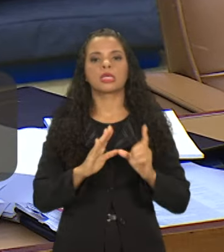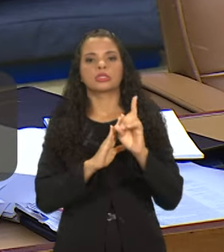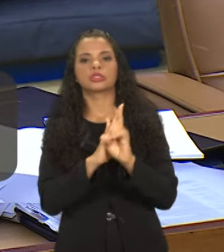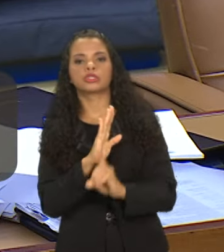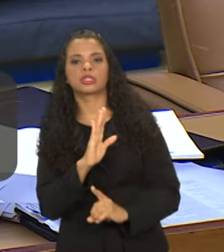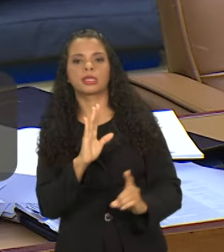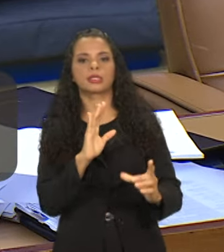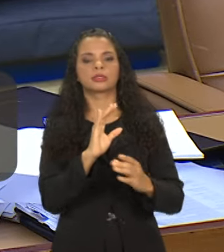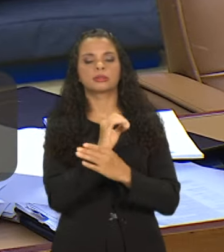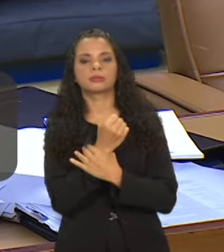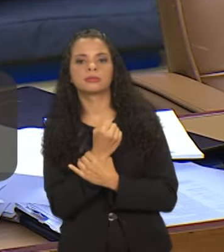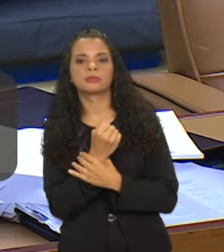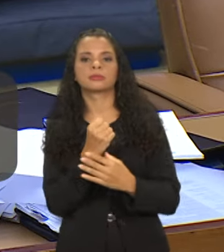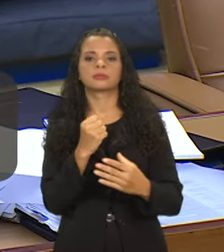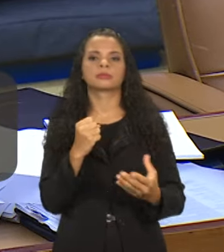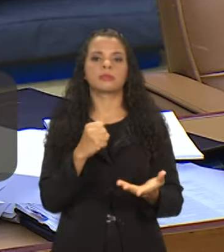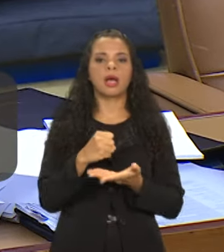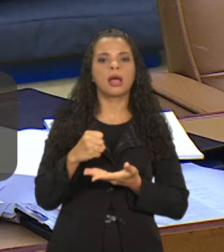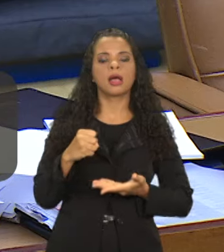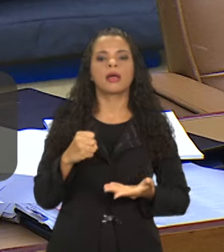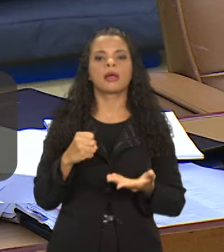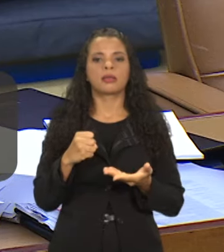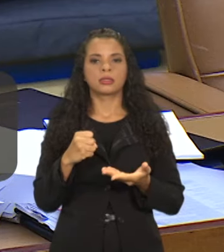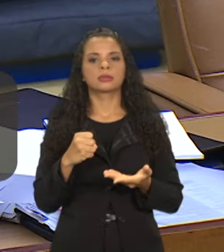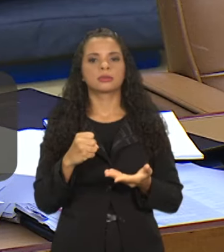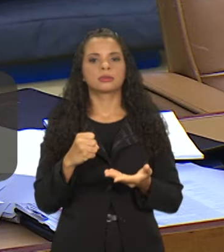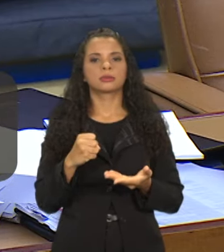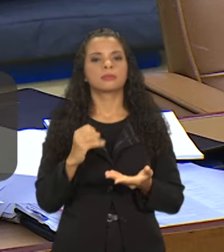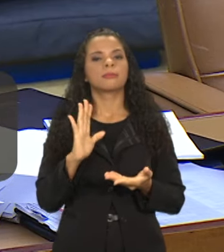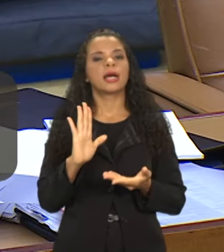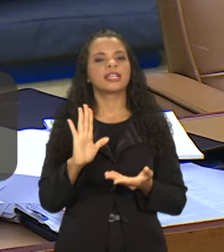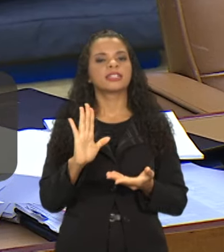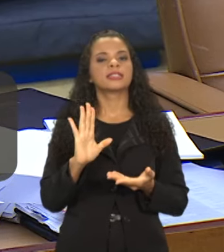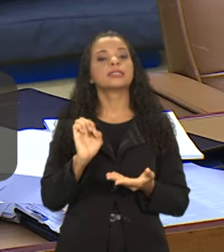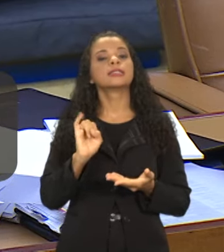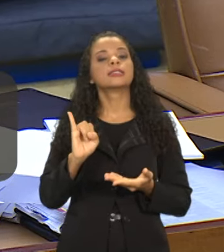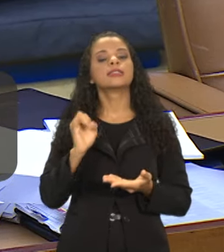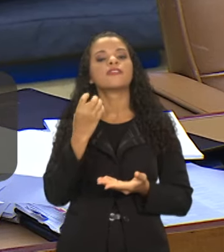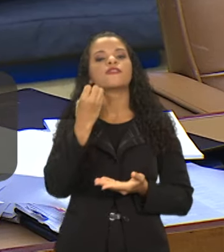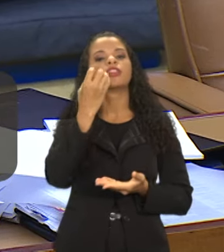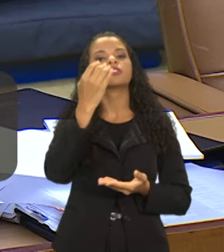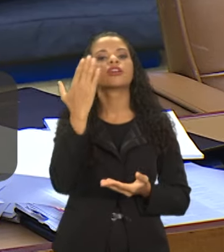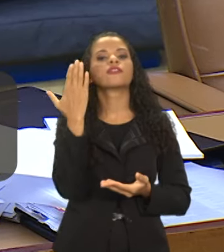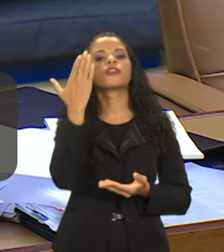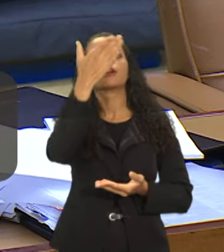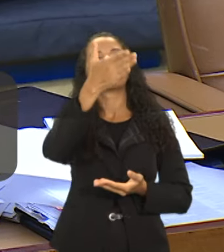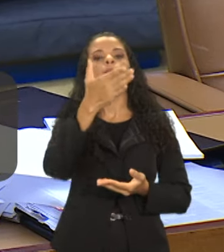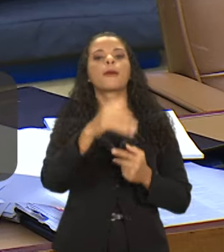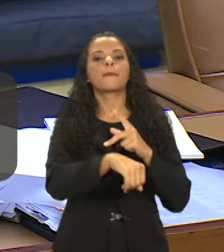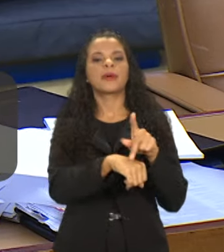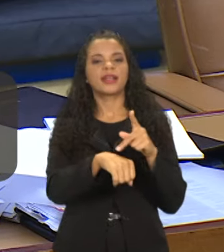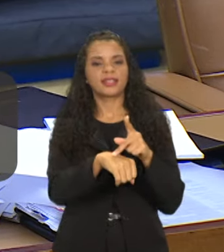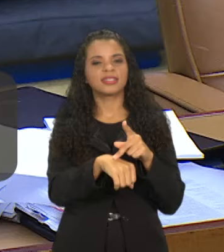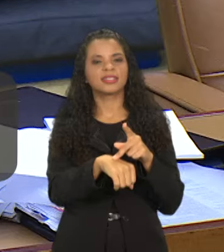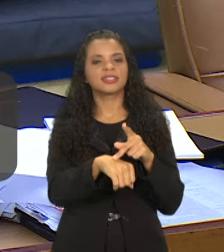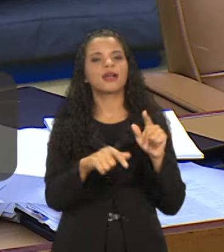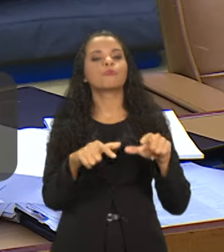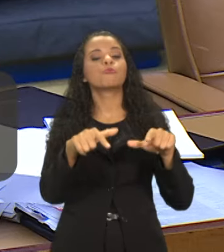para entrar em outros países, apresentavam o cartão de vacinação. Ou seja,